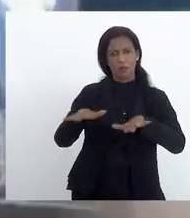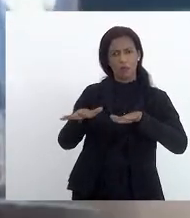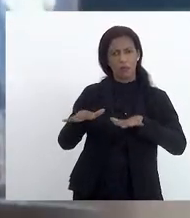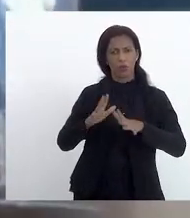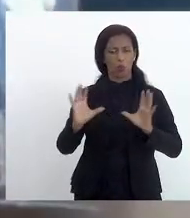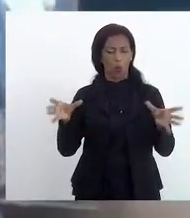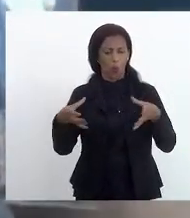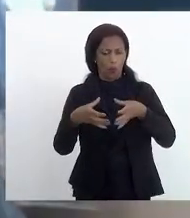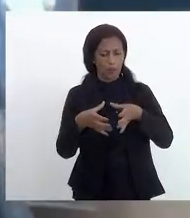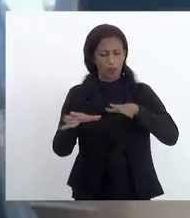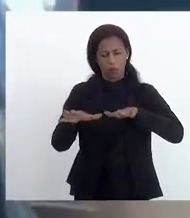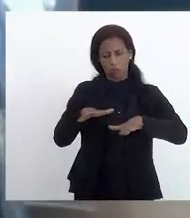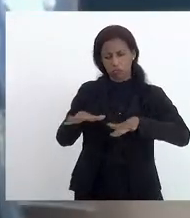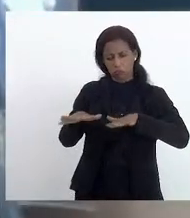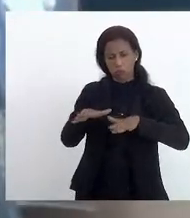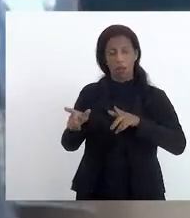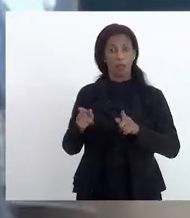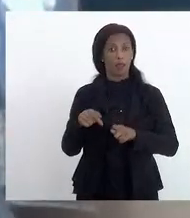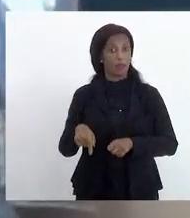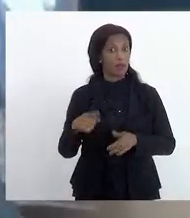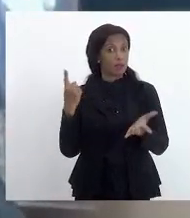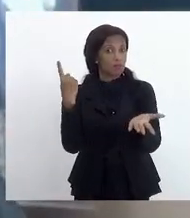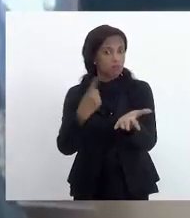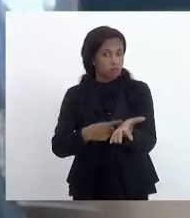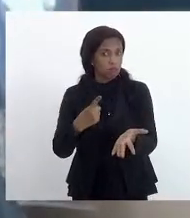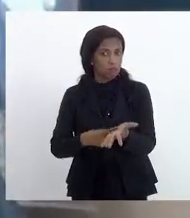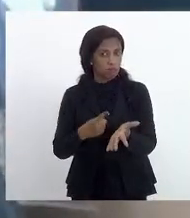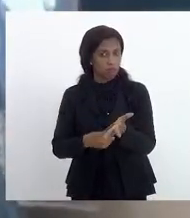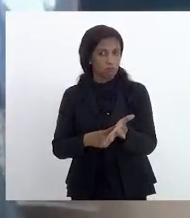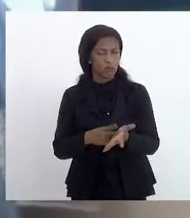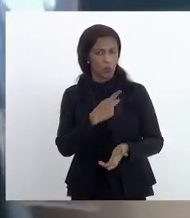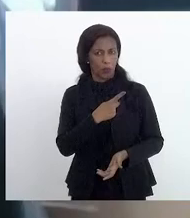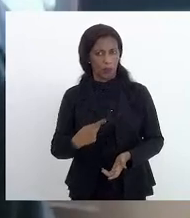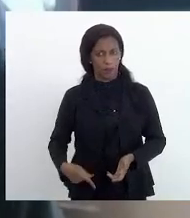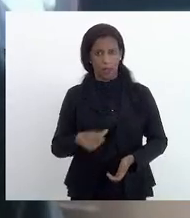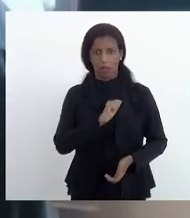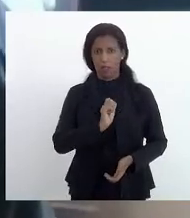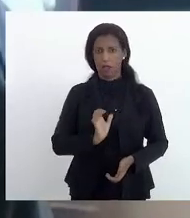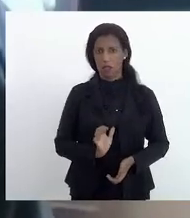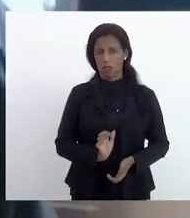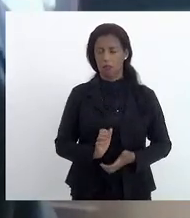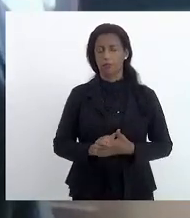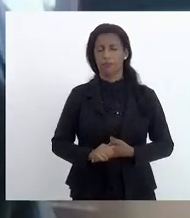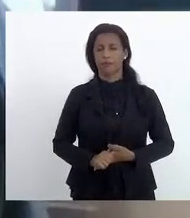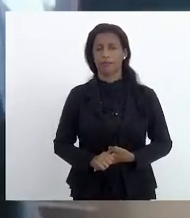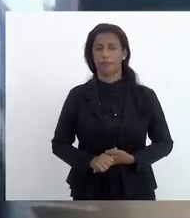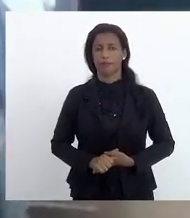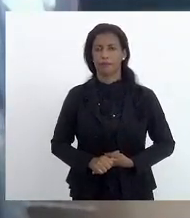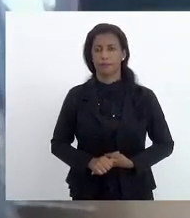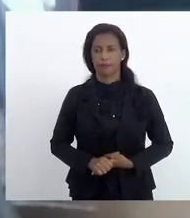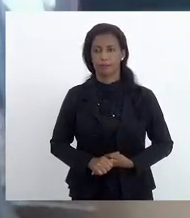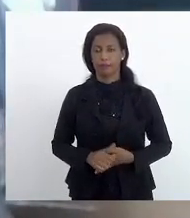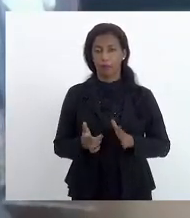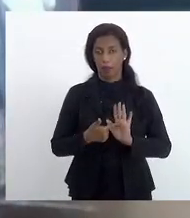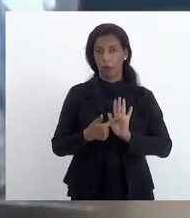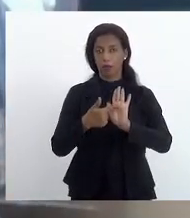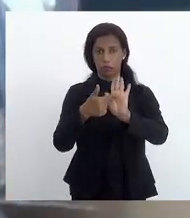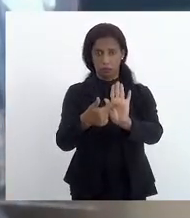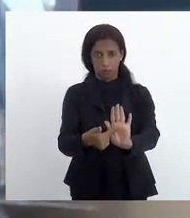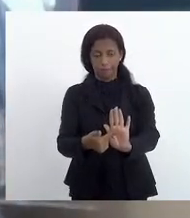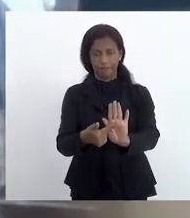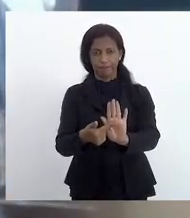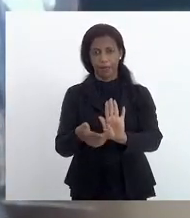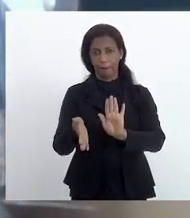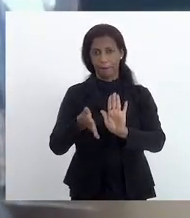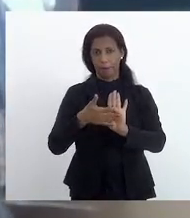movimentaram. E esse acordo que o presidente André Siciliano apresenta,